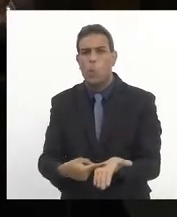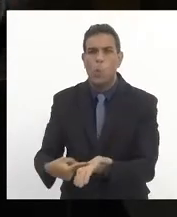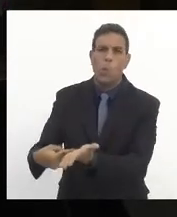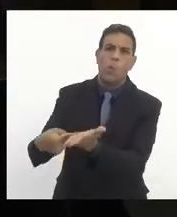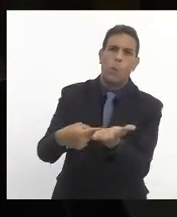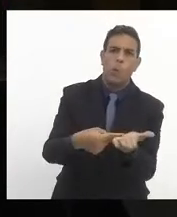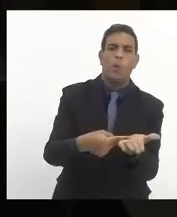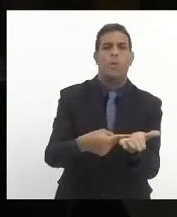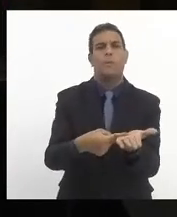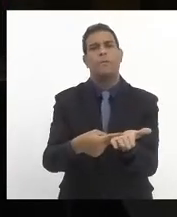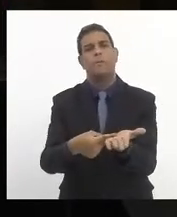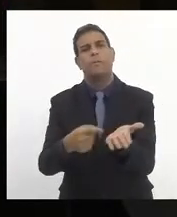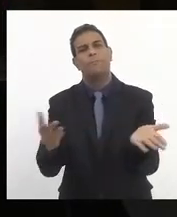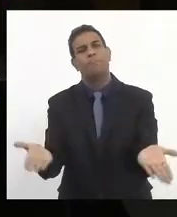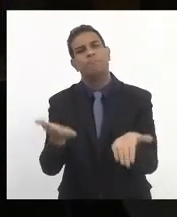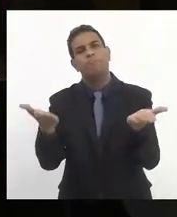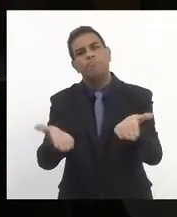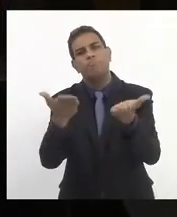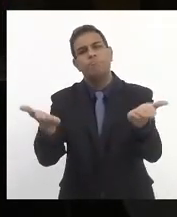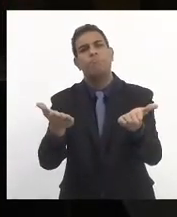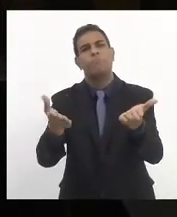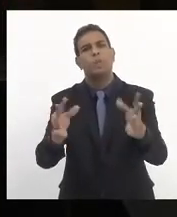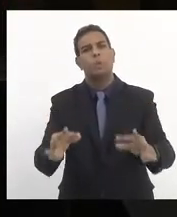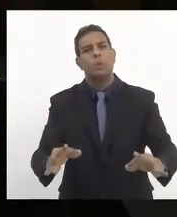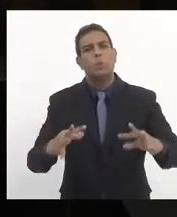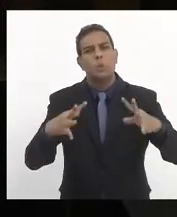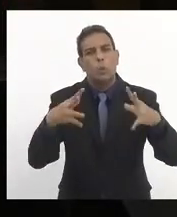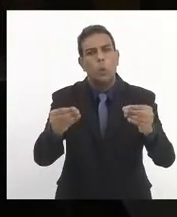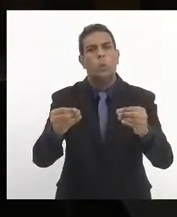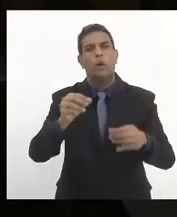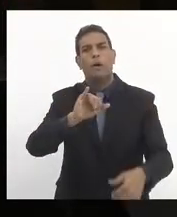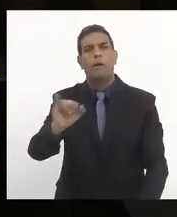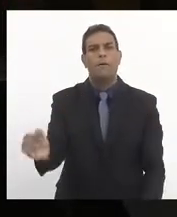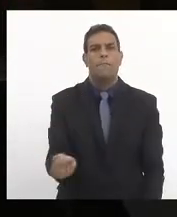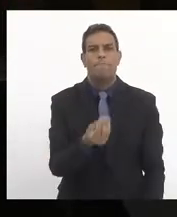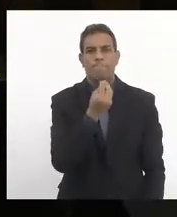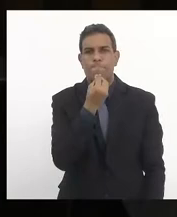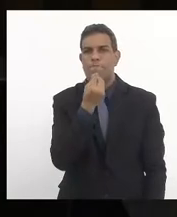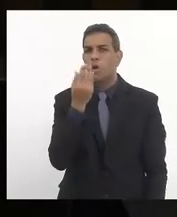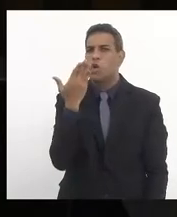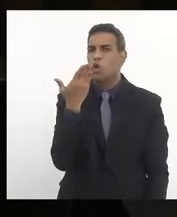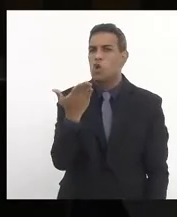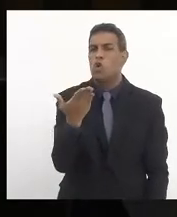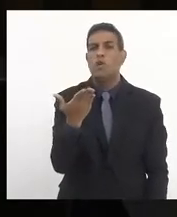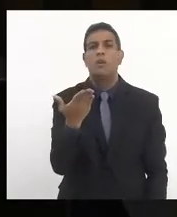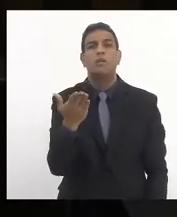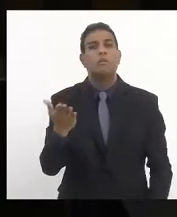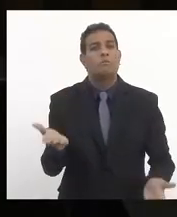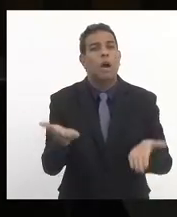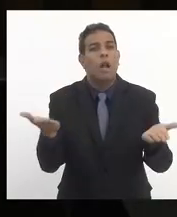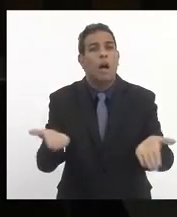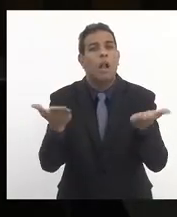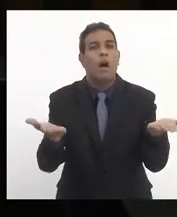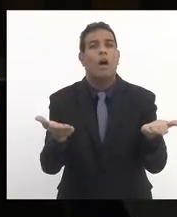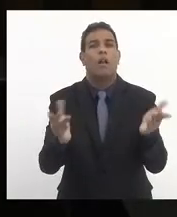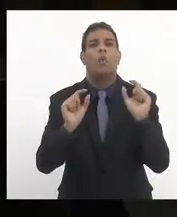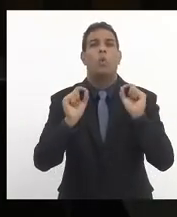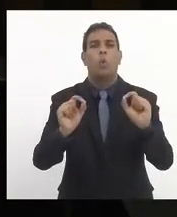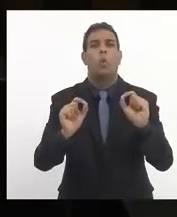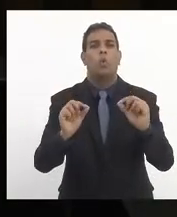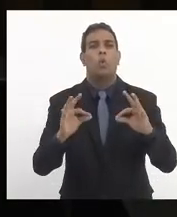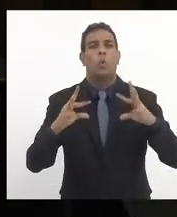FAS, né, incentivar na perna com aquilo que não se pode dar, né, para incentivar, para